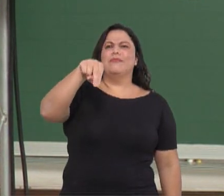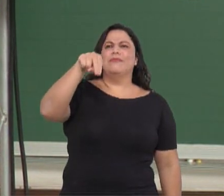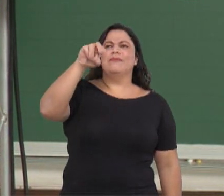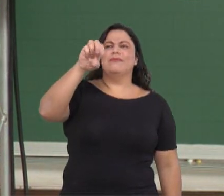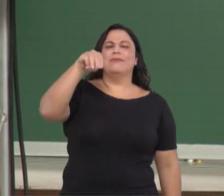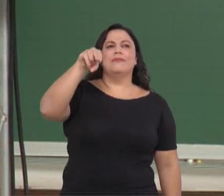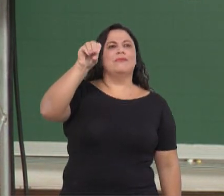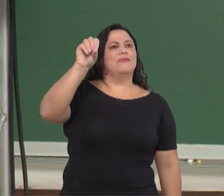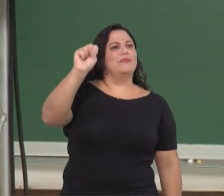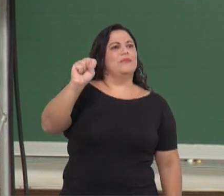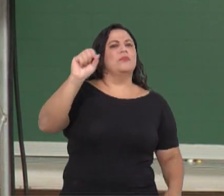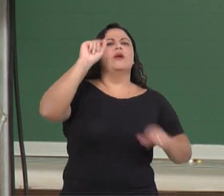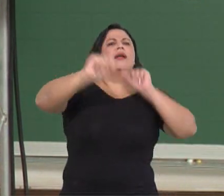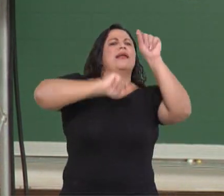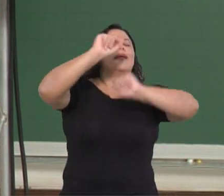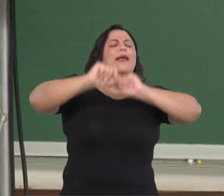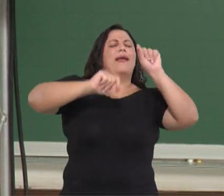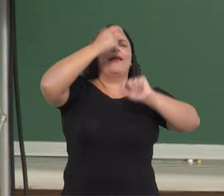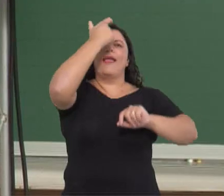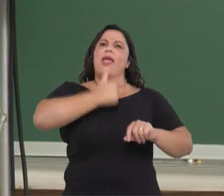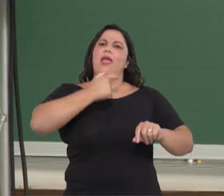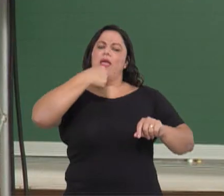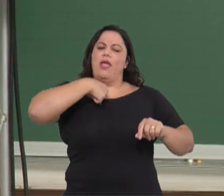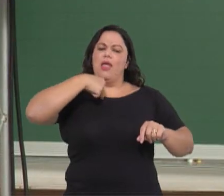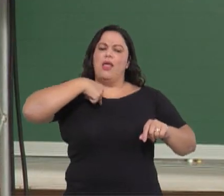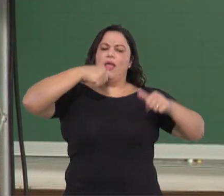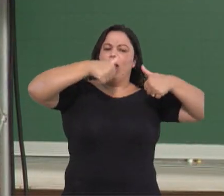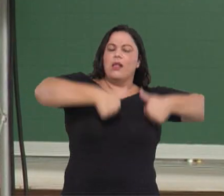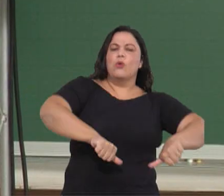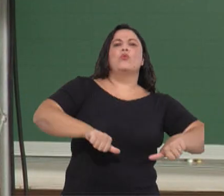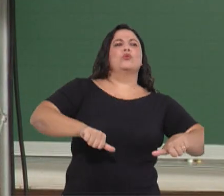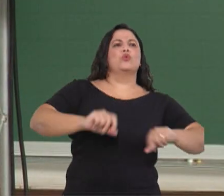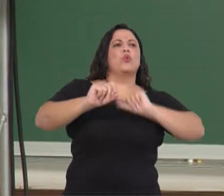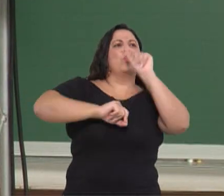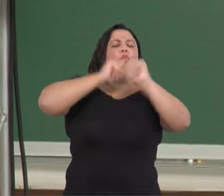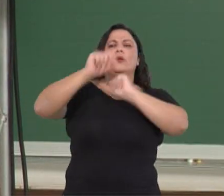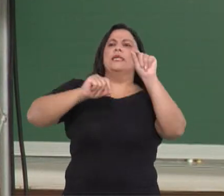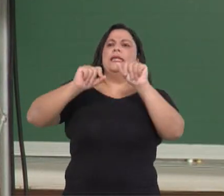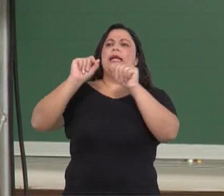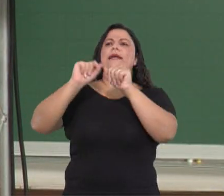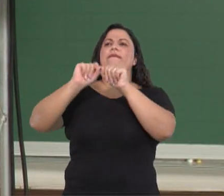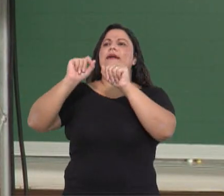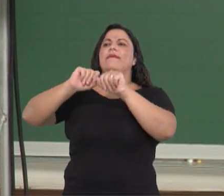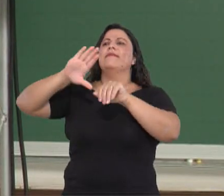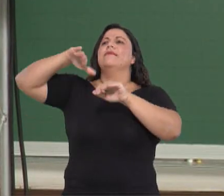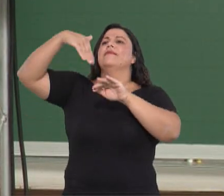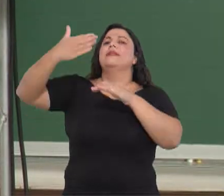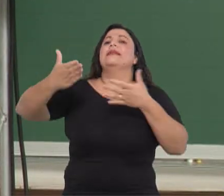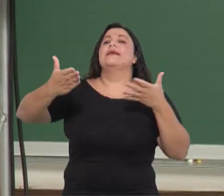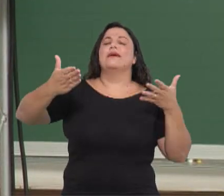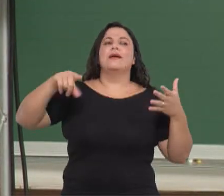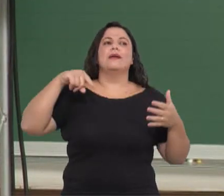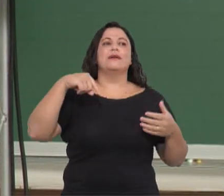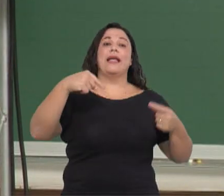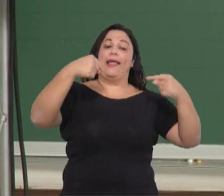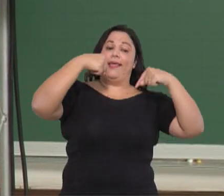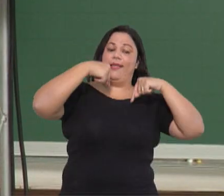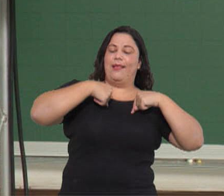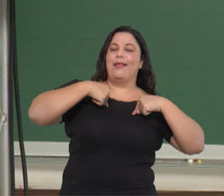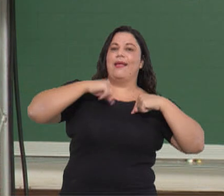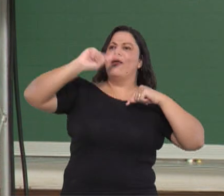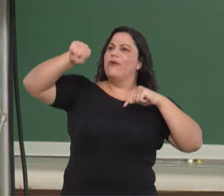estou? Eu estou. Quem que vai se tornar? nós. E quem é o nós? Eu e